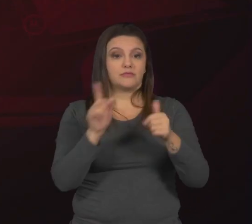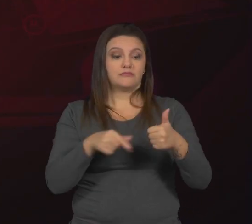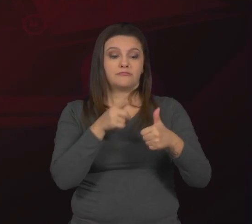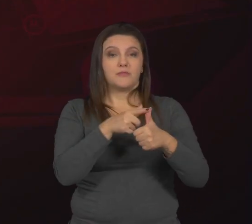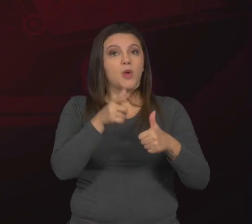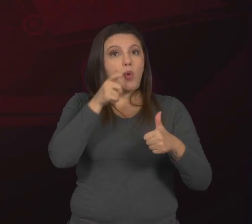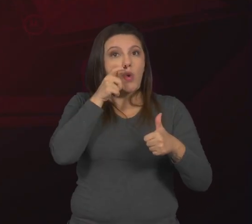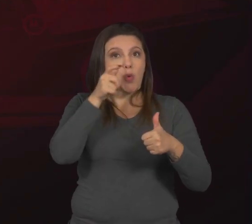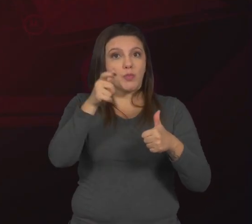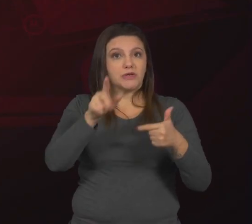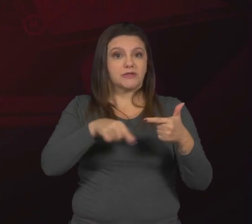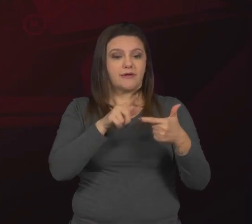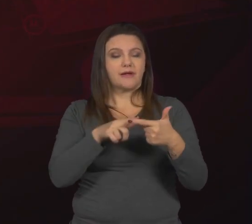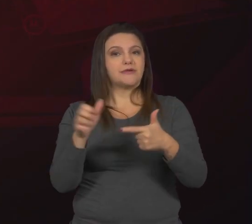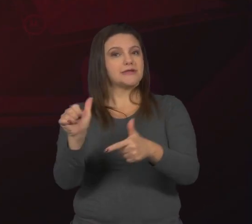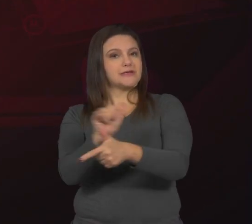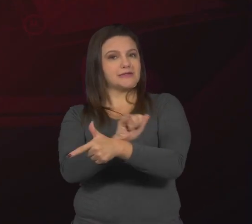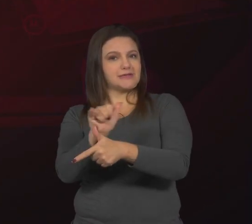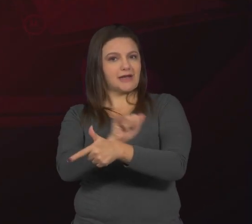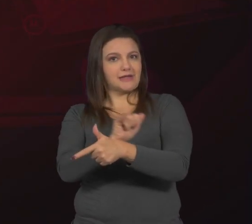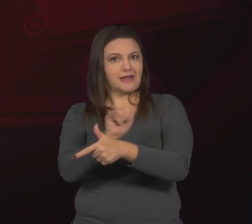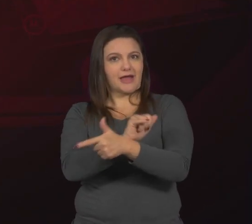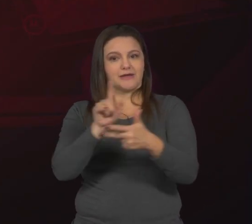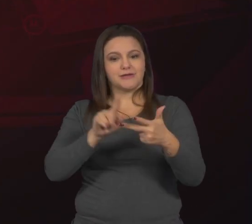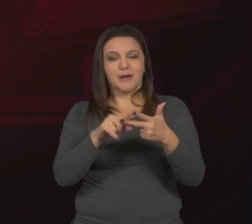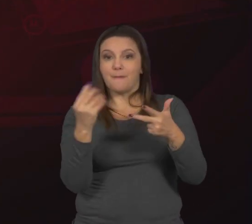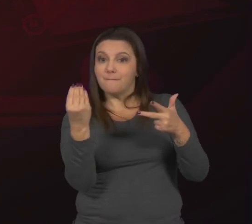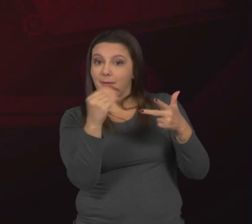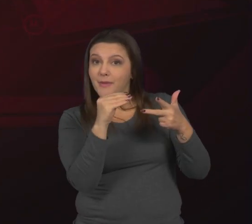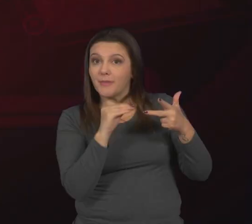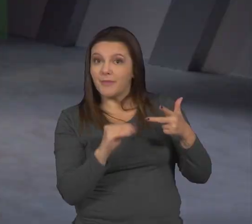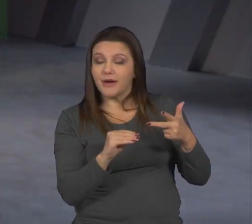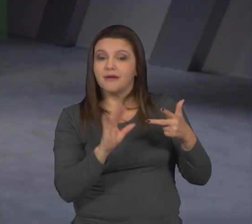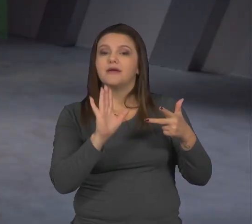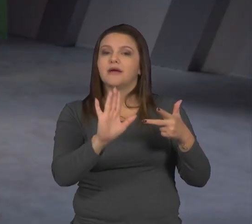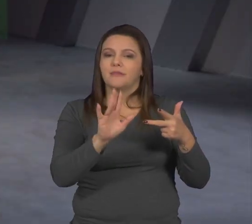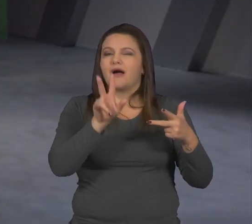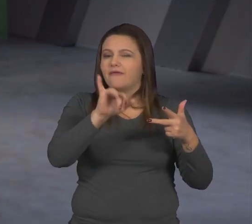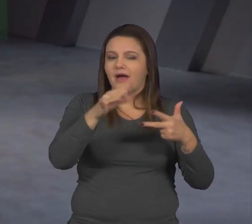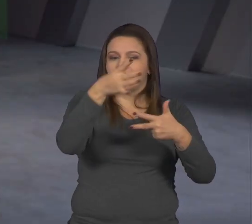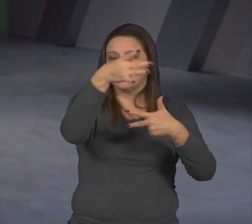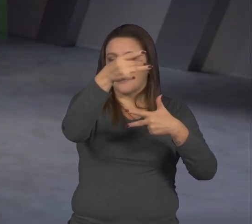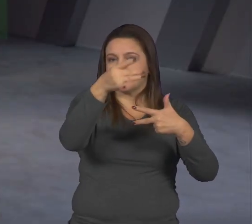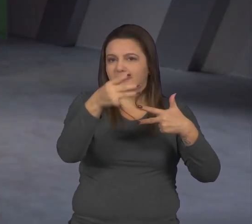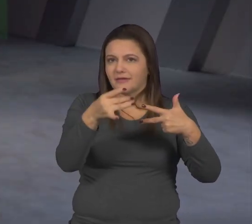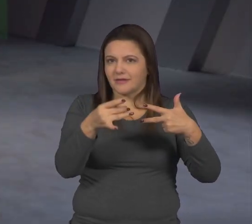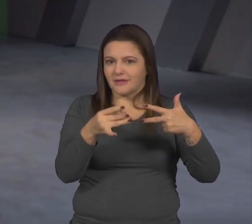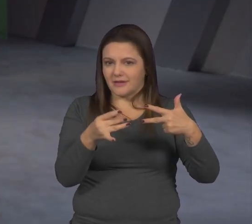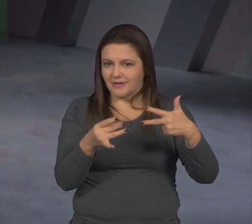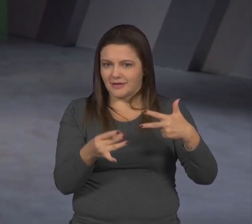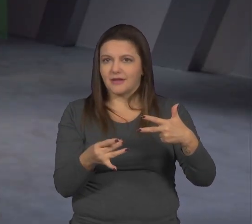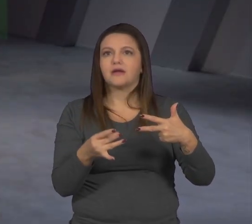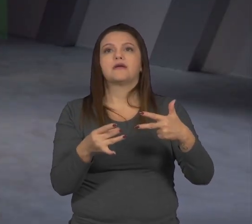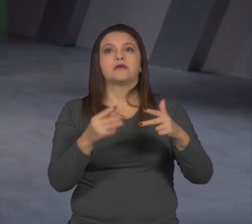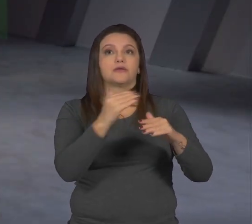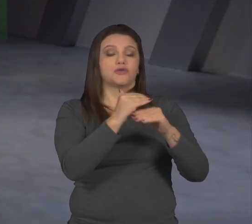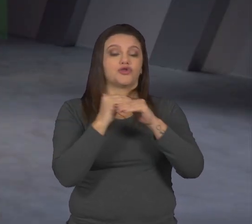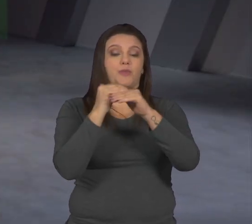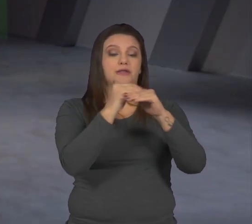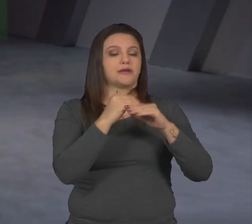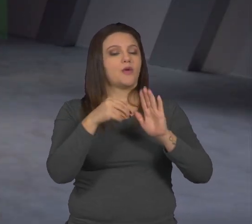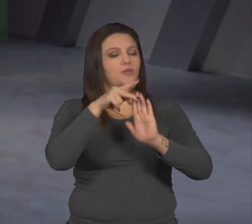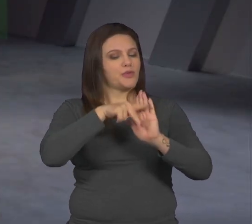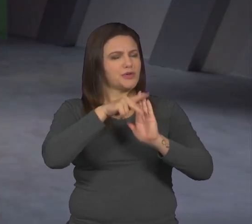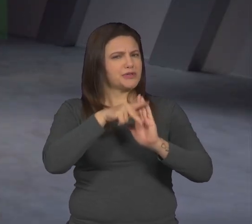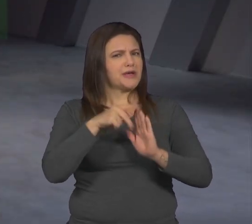o padrão Strategy e o padrão Composite. Mas a gente ainda vai falar sobre o que são padrões de projeto, embora vocês talvez já estejam